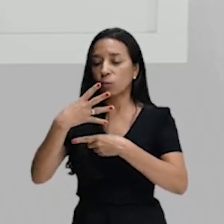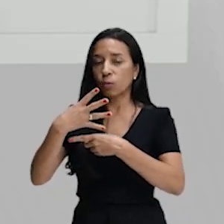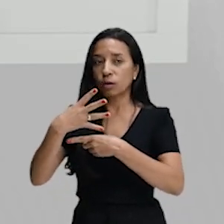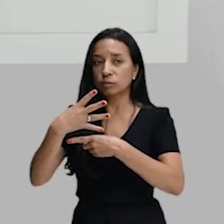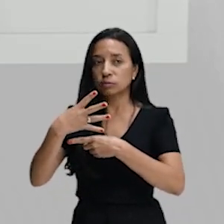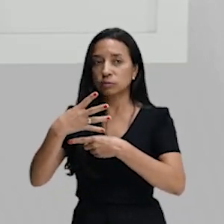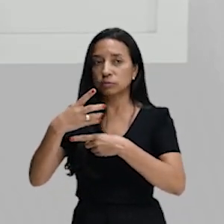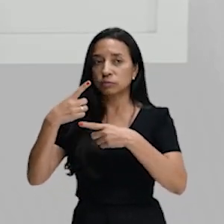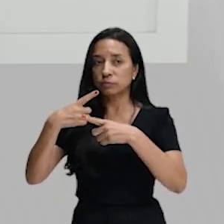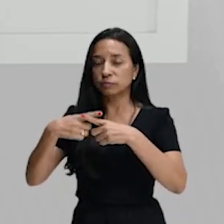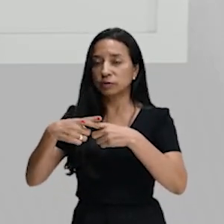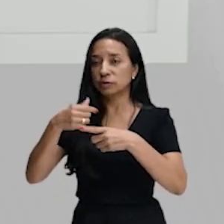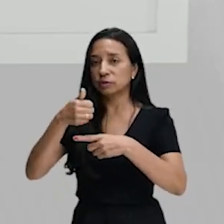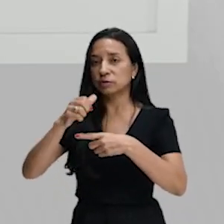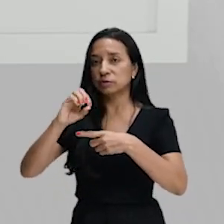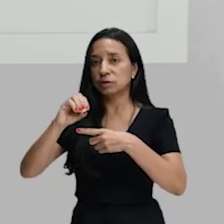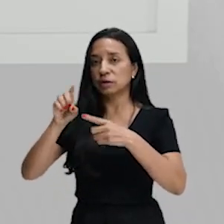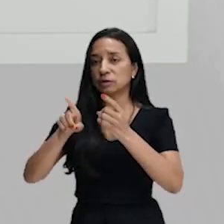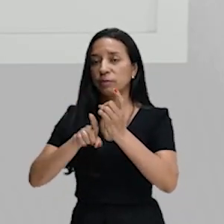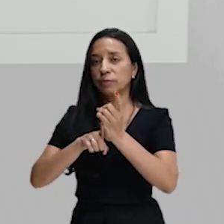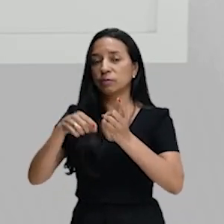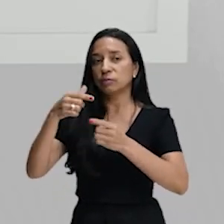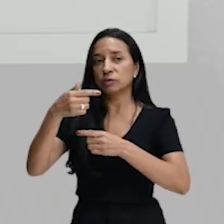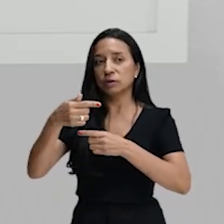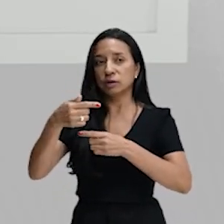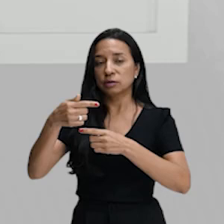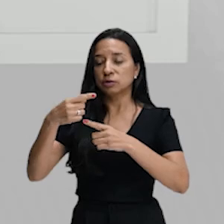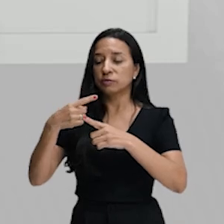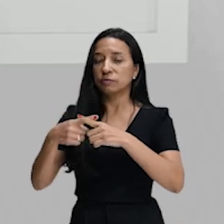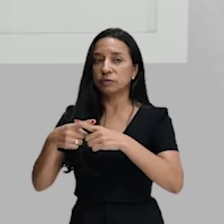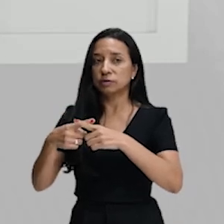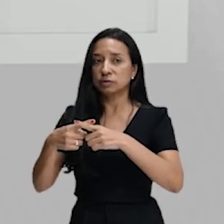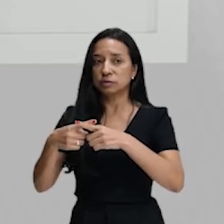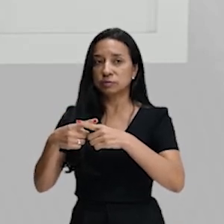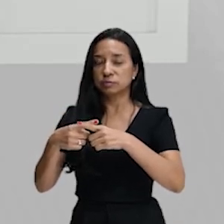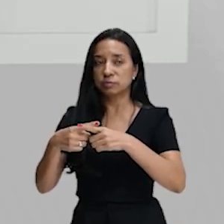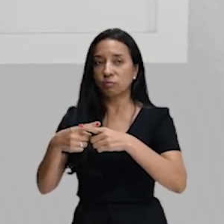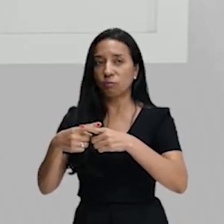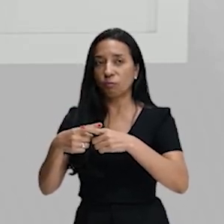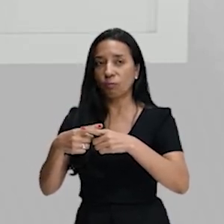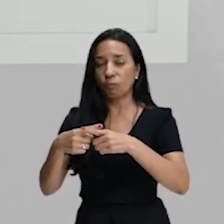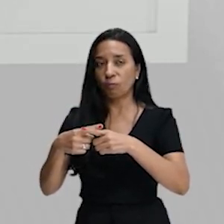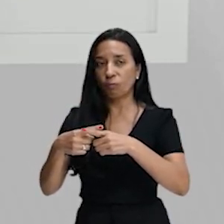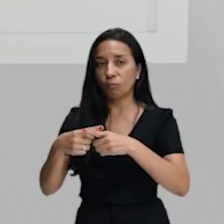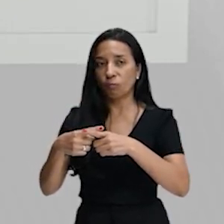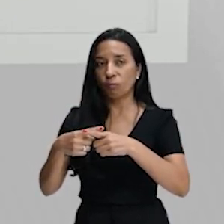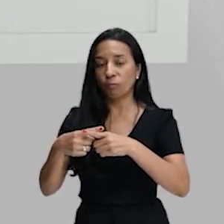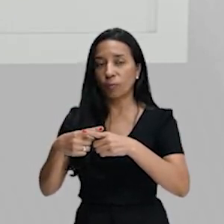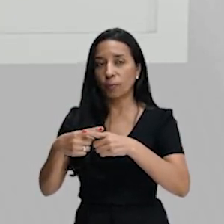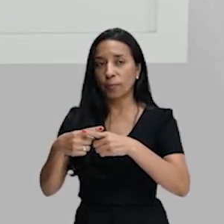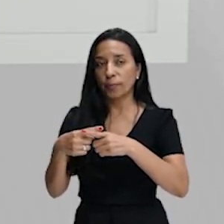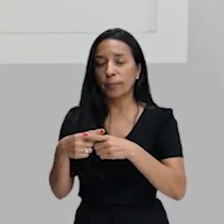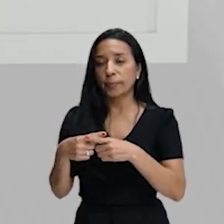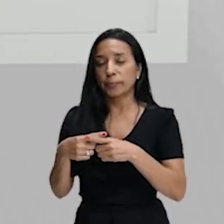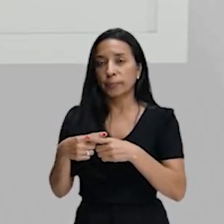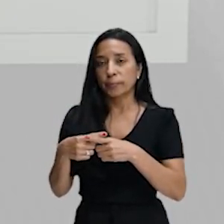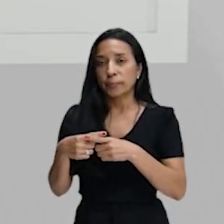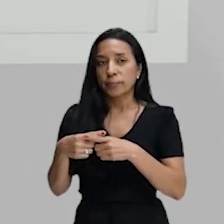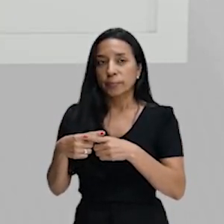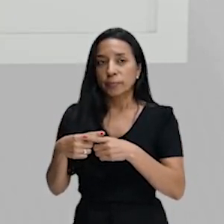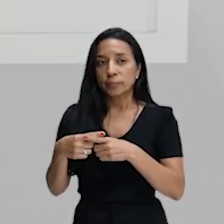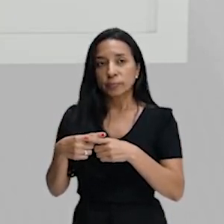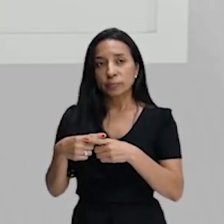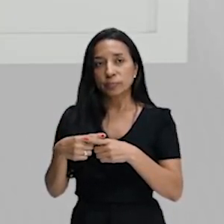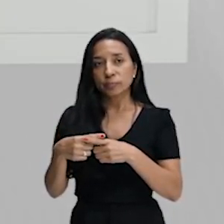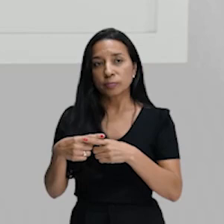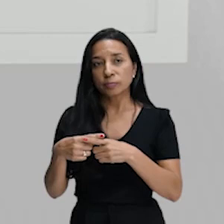vezes 10 a menos 7, vezes esse 10 a menos 1, eu vou subir ele sobe apenas 10, não é isso? 10 a